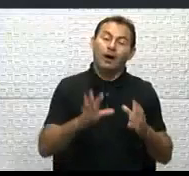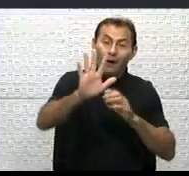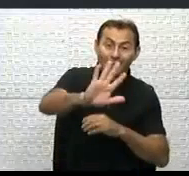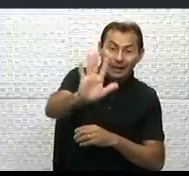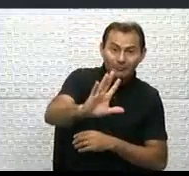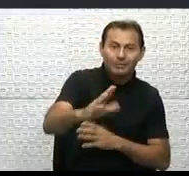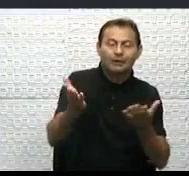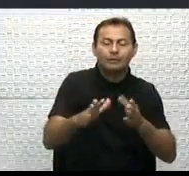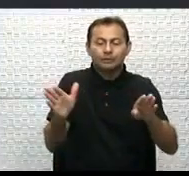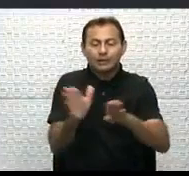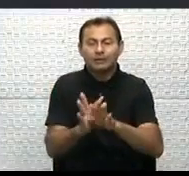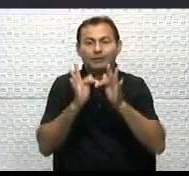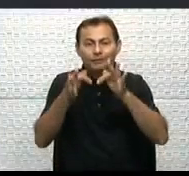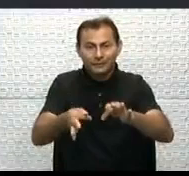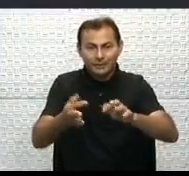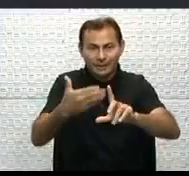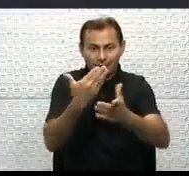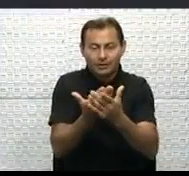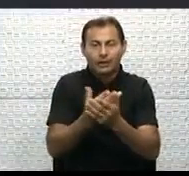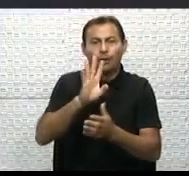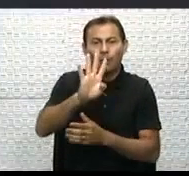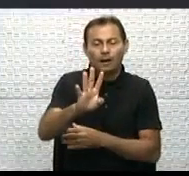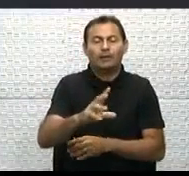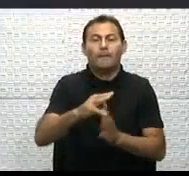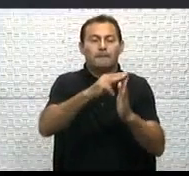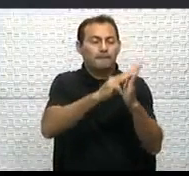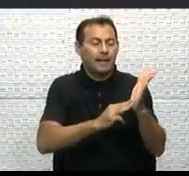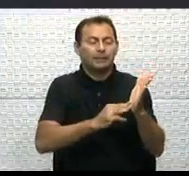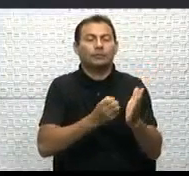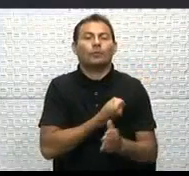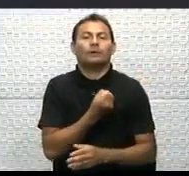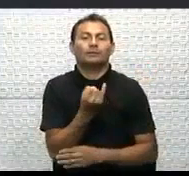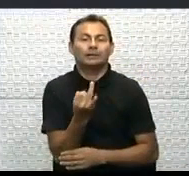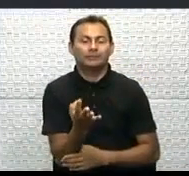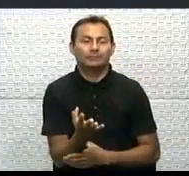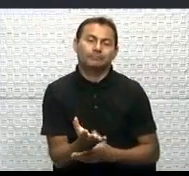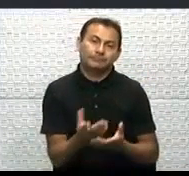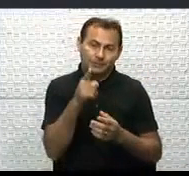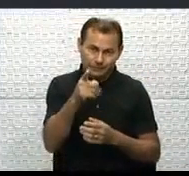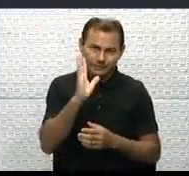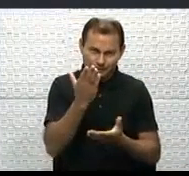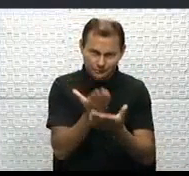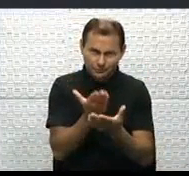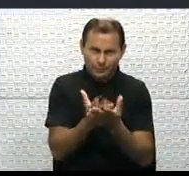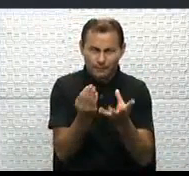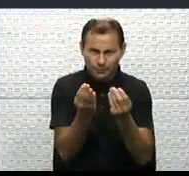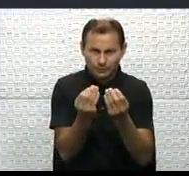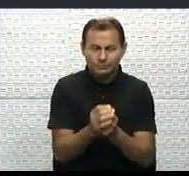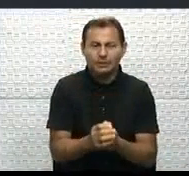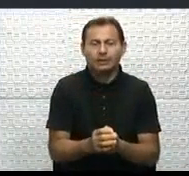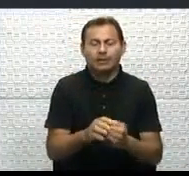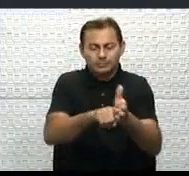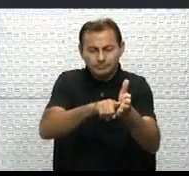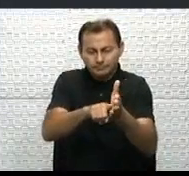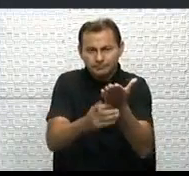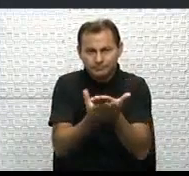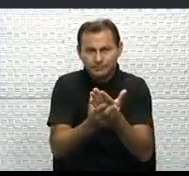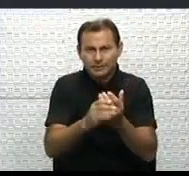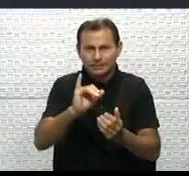Olá! Vamos chegando ao final da unidade 4 de métodos quantitativos. Você já estudou bastante sobre